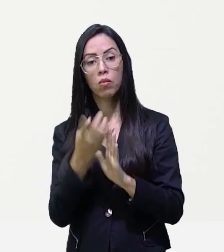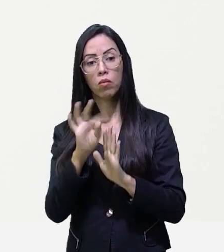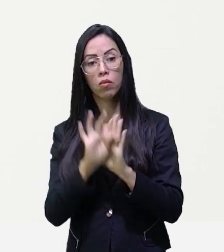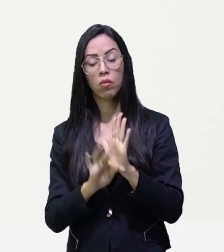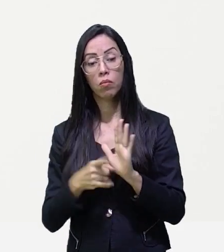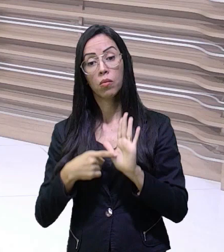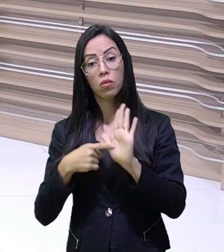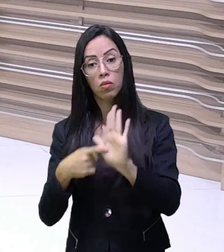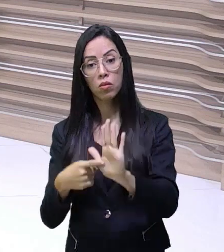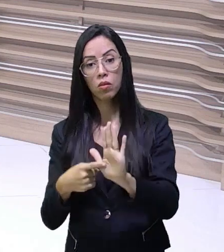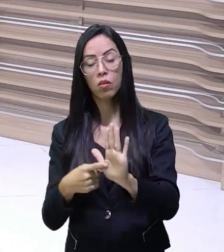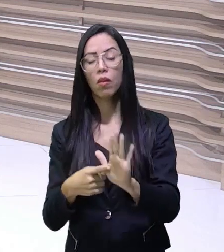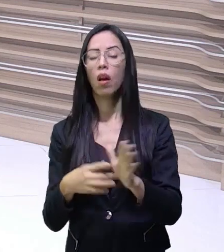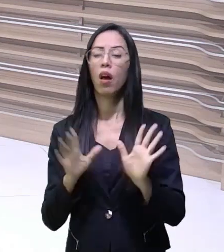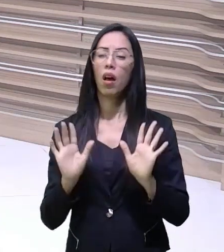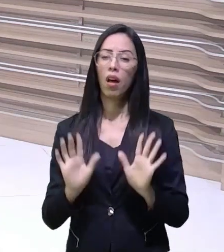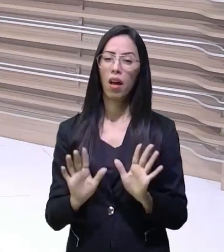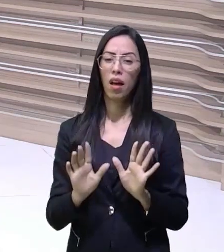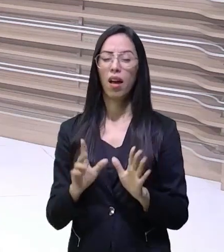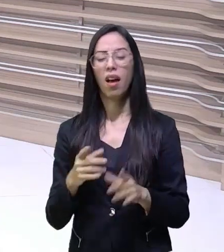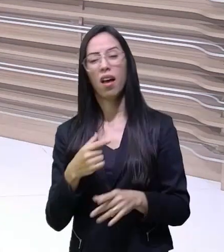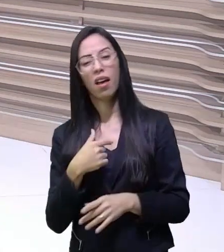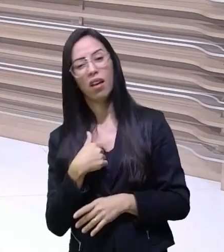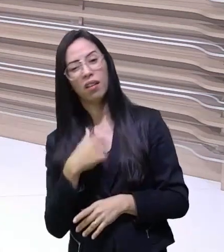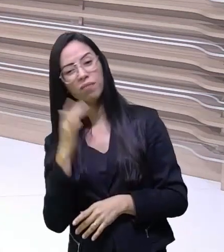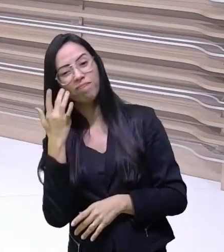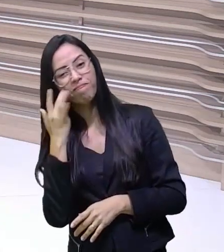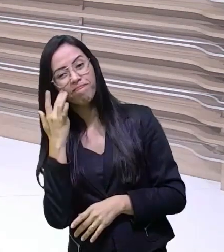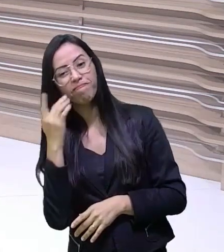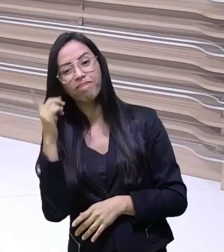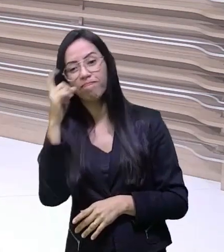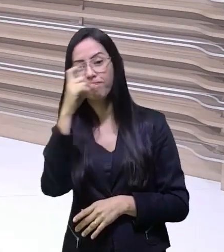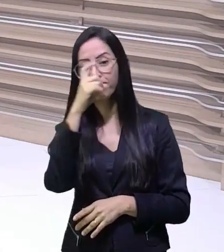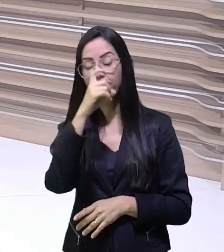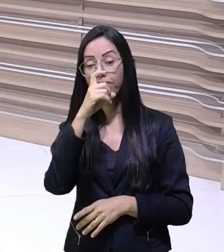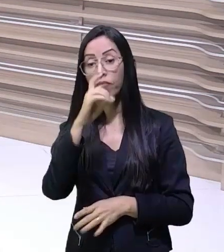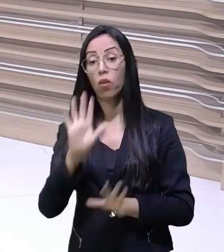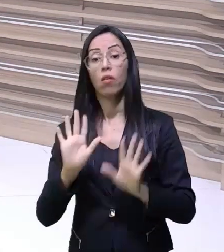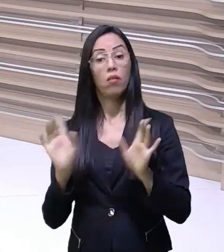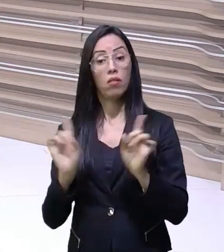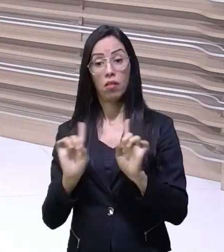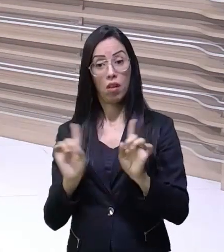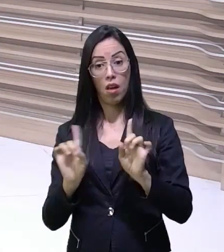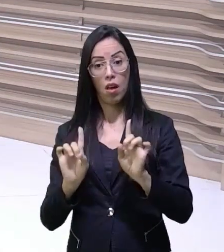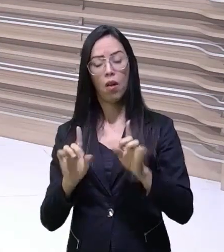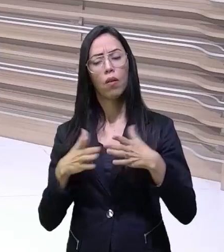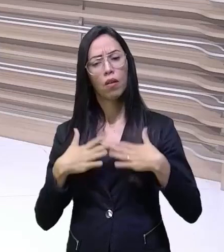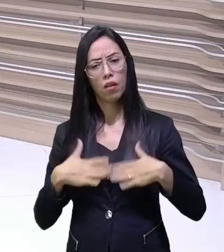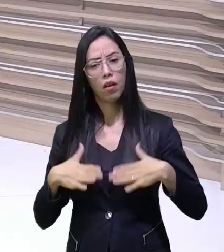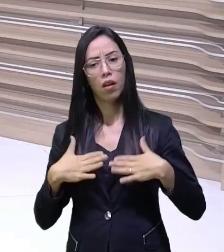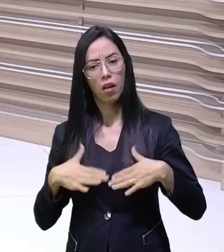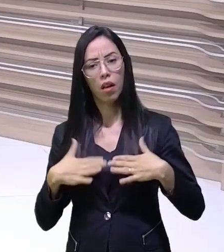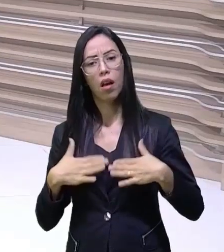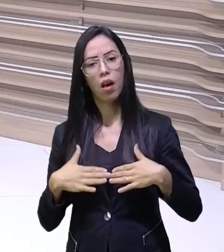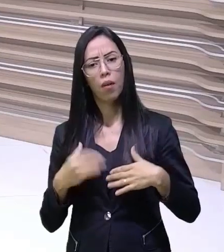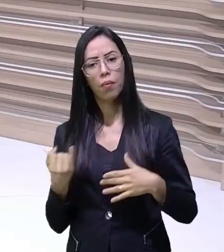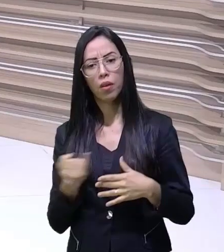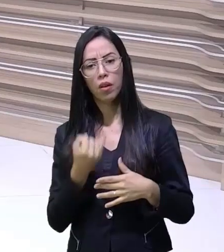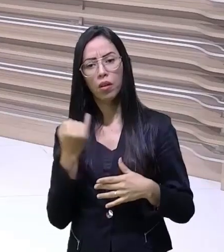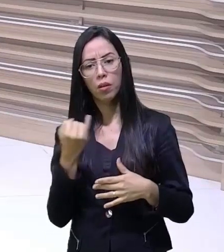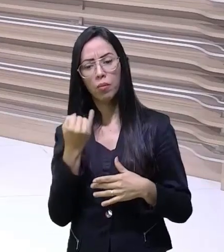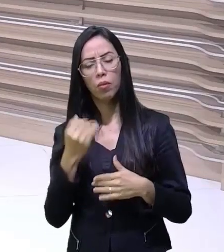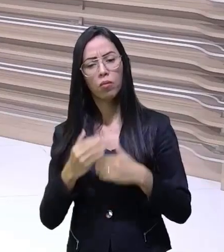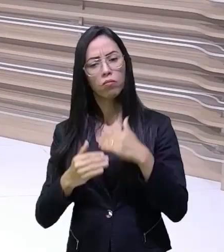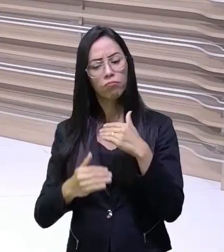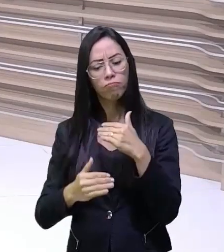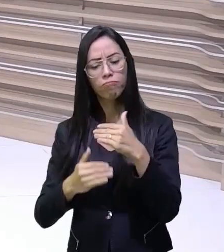dizer, professora, eu ainda estou achando um pouquinho difícil. Não está, mas esse passo a passo é preciso, crianças, para vocês